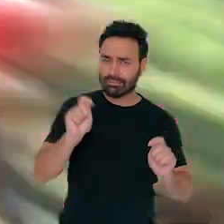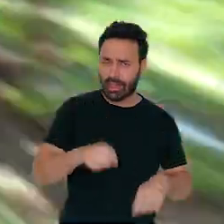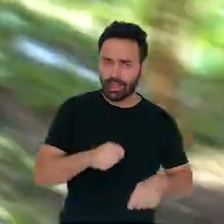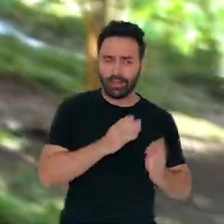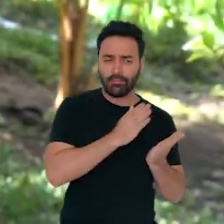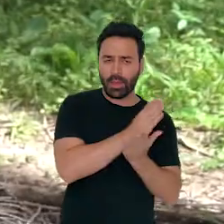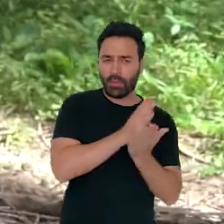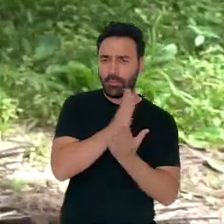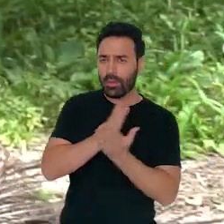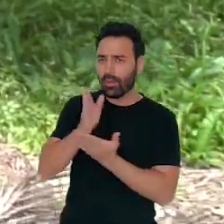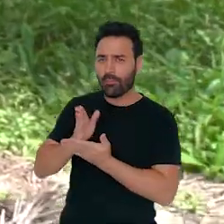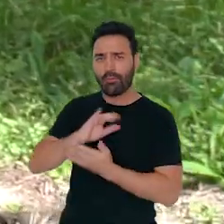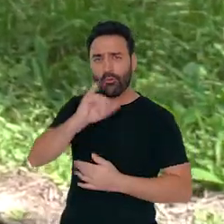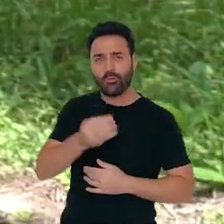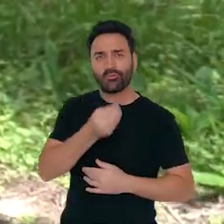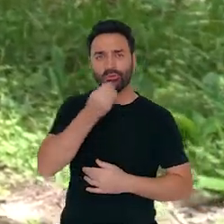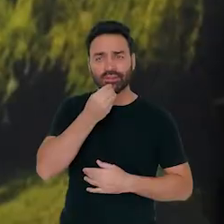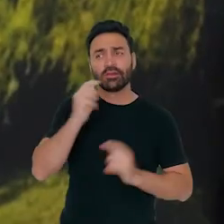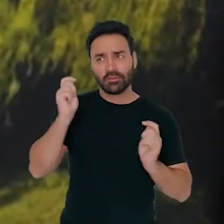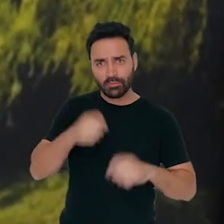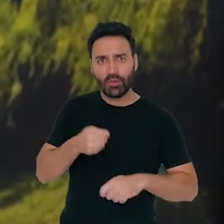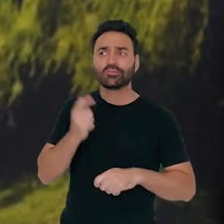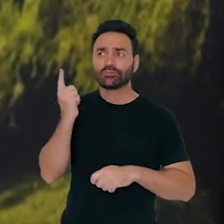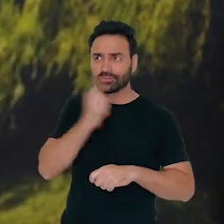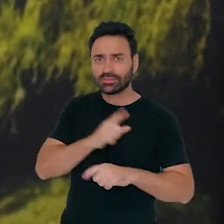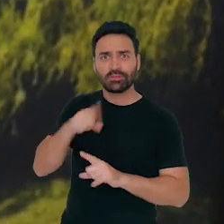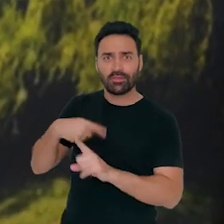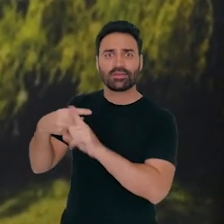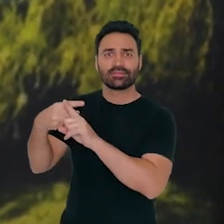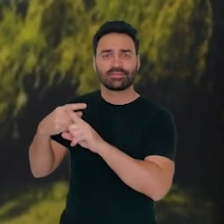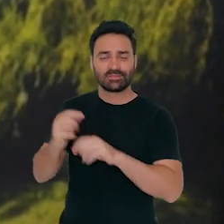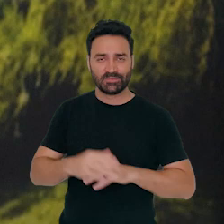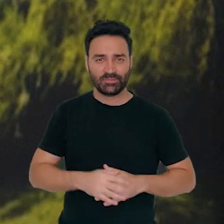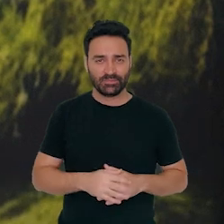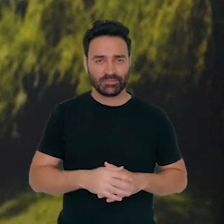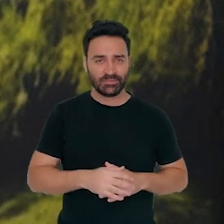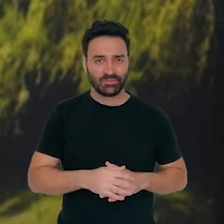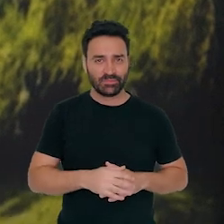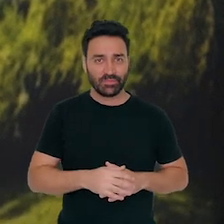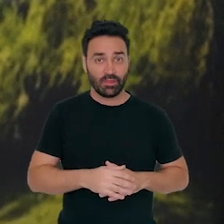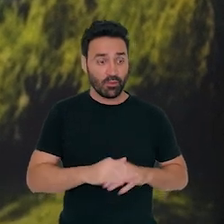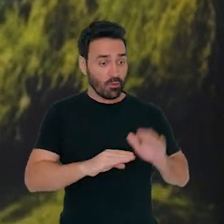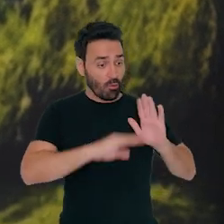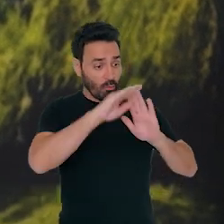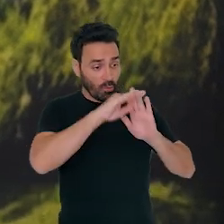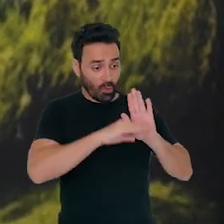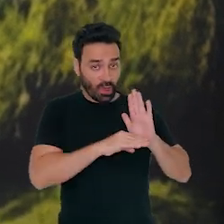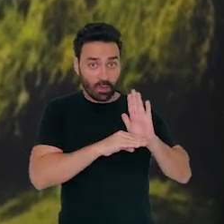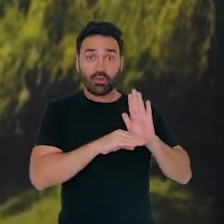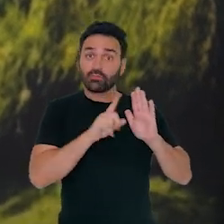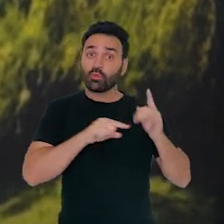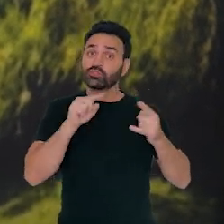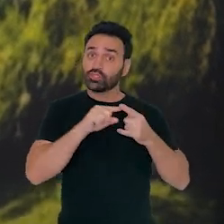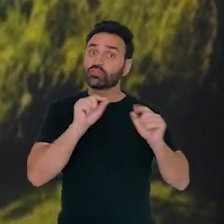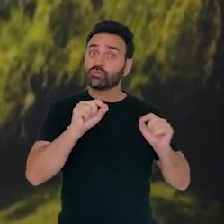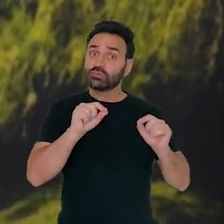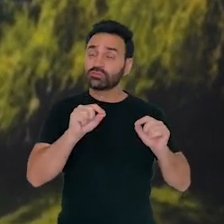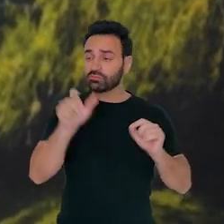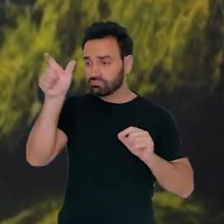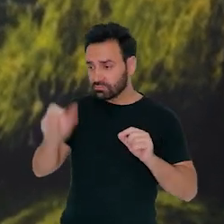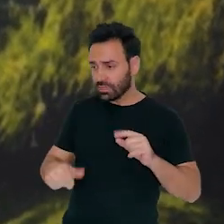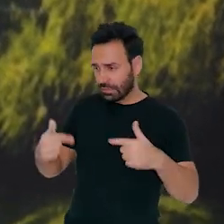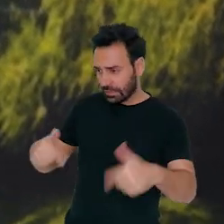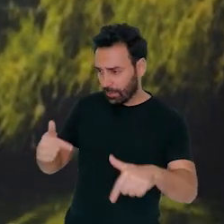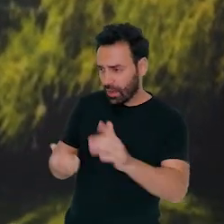rotas. O programa Coelho Objetivo é isso: incluir produtores, alavancar essa produção regional e fazer com que